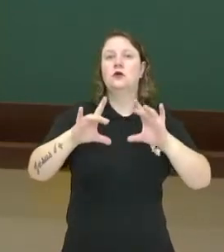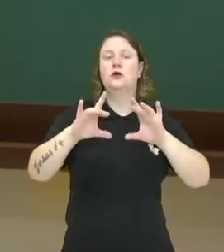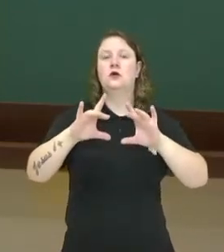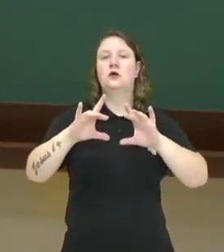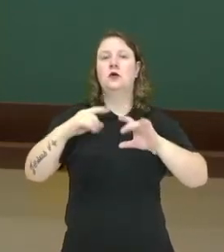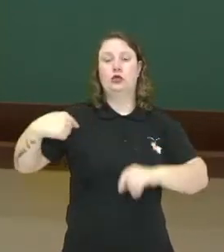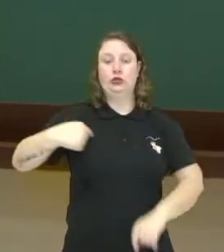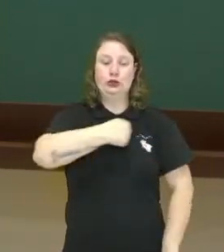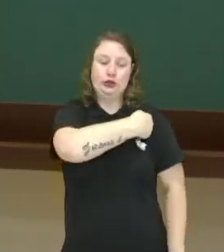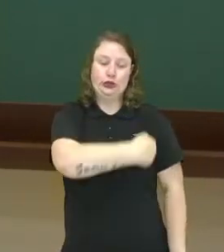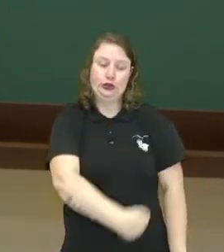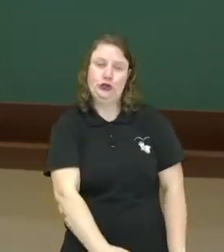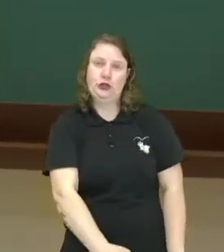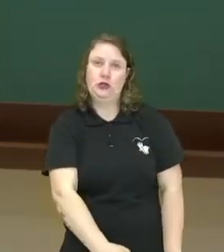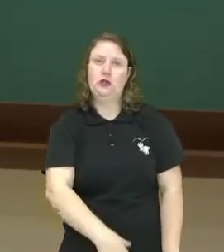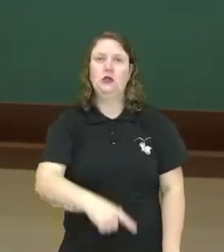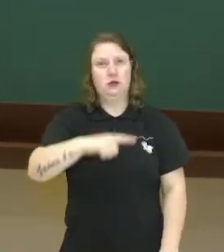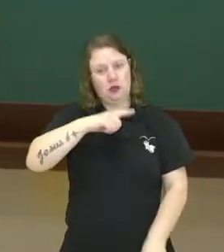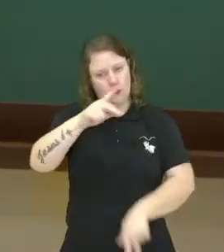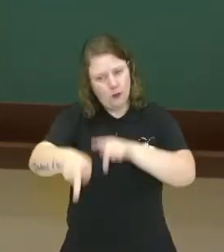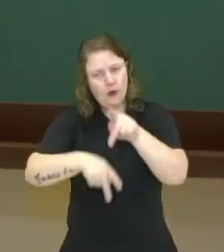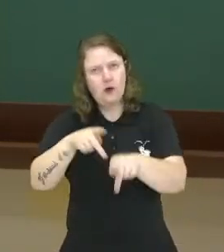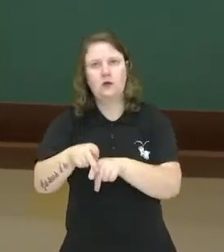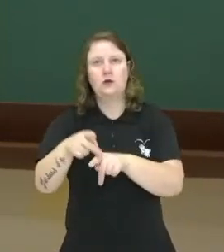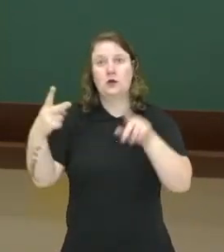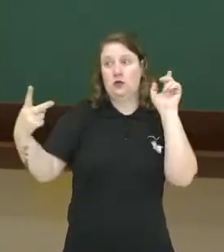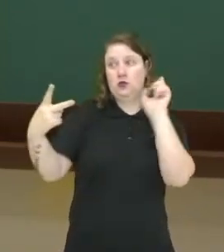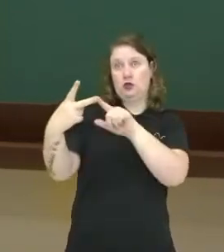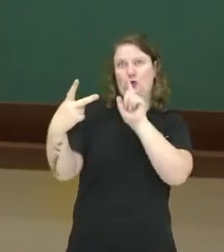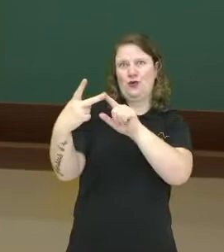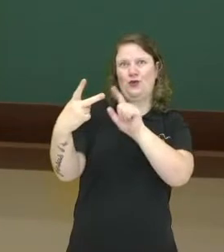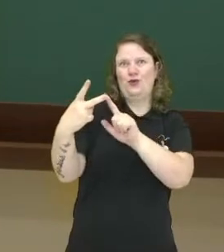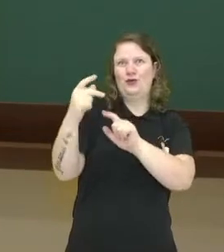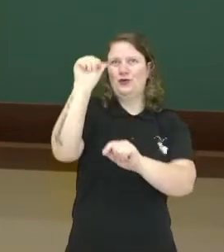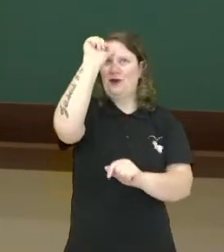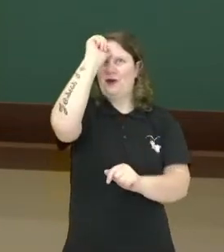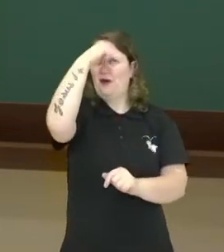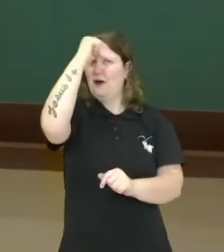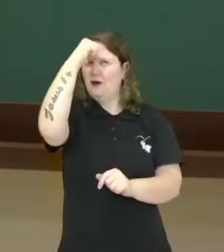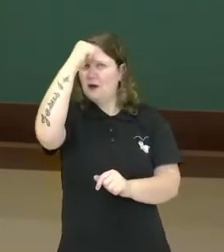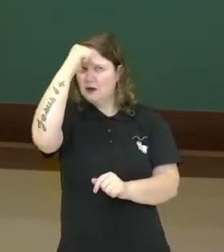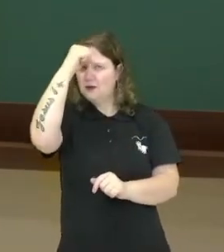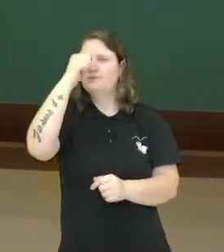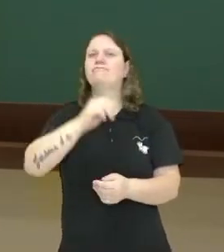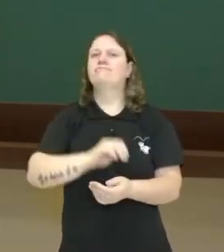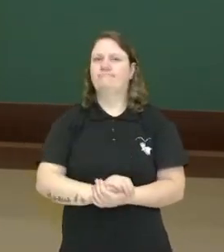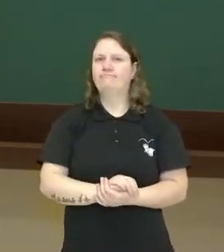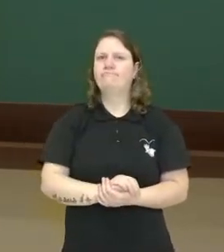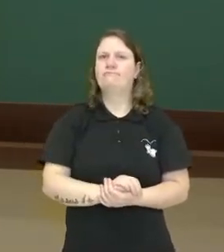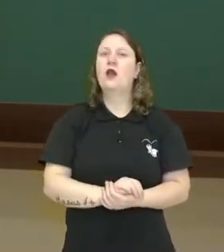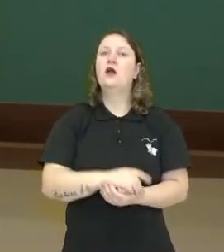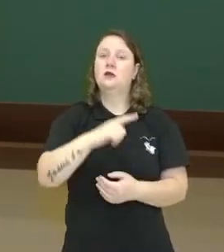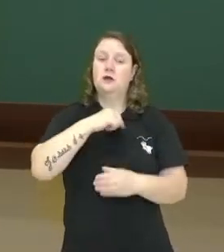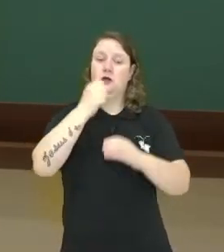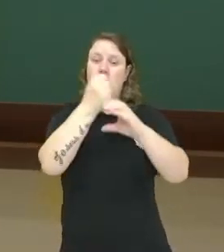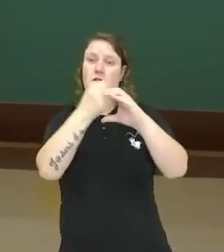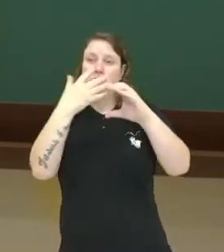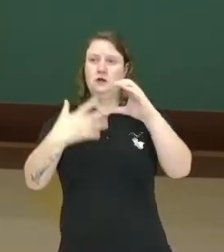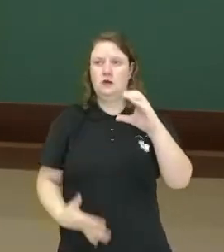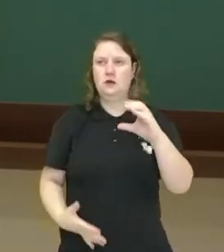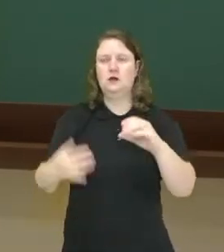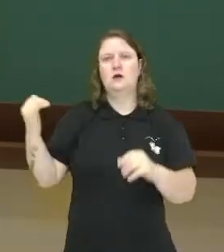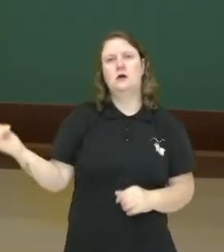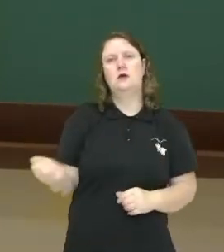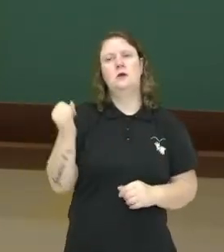Então a China tem a maior população, em segundo lugar nós vamos ter a Índia. São características importantes porque